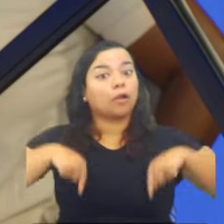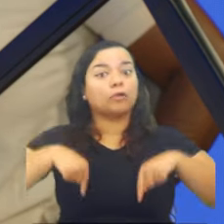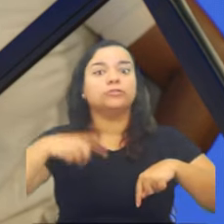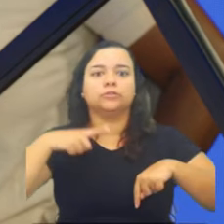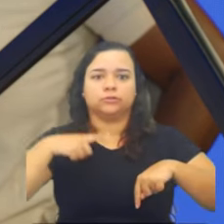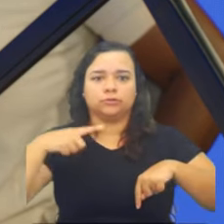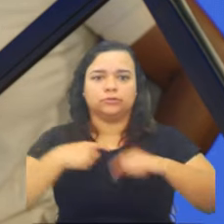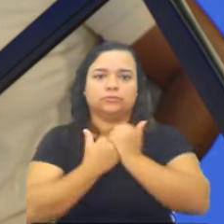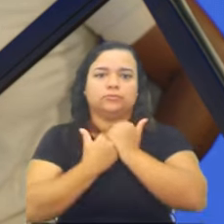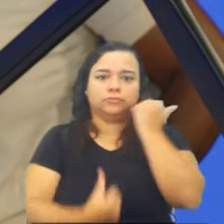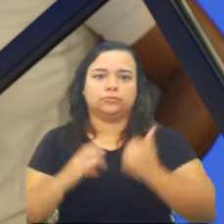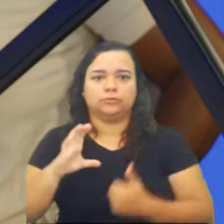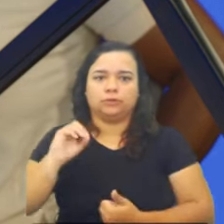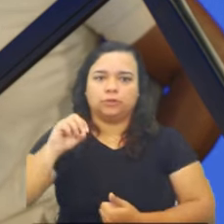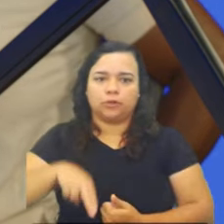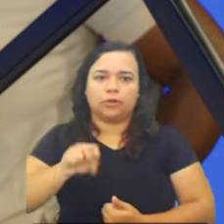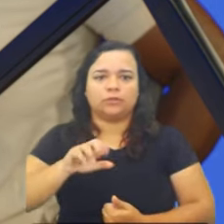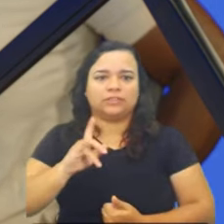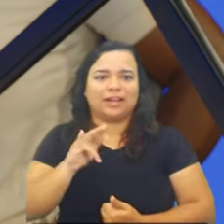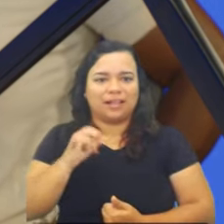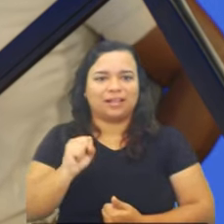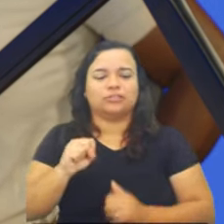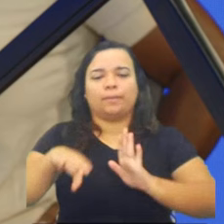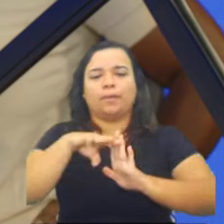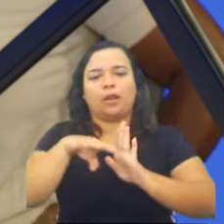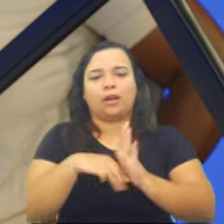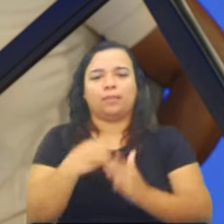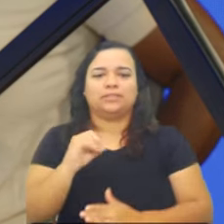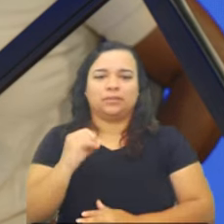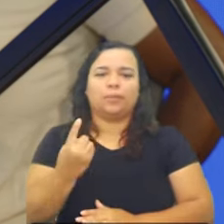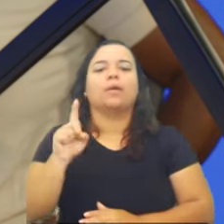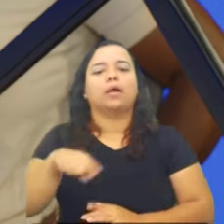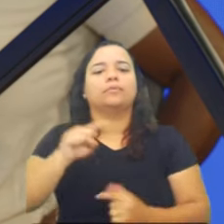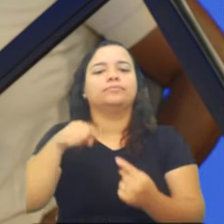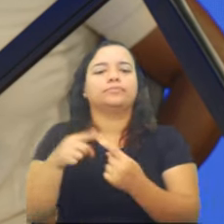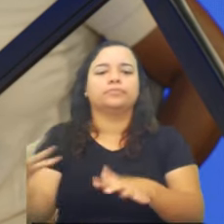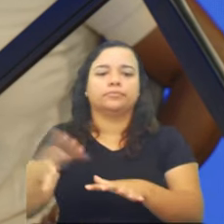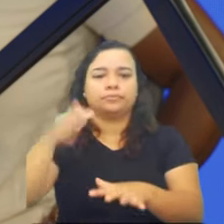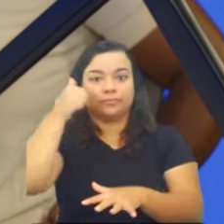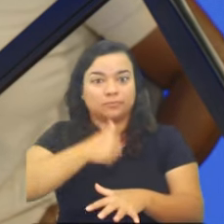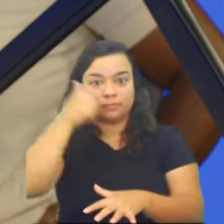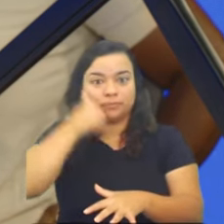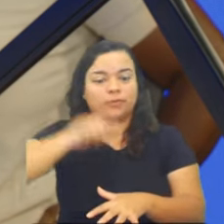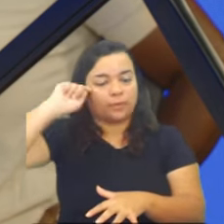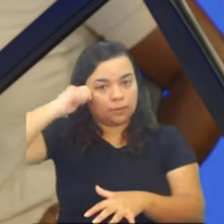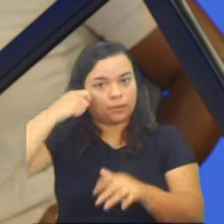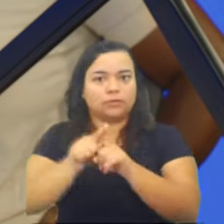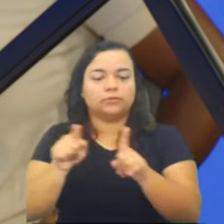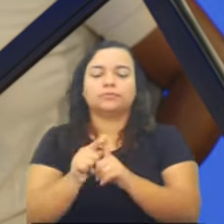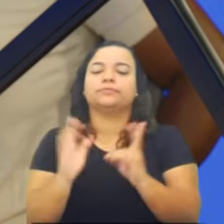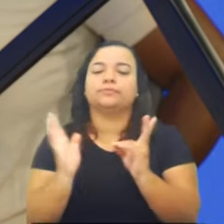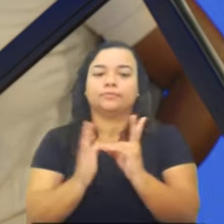E hoje você tem também a cofundadora do conselheiras 101 programa que Visa a inclusão de mulheres negras e indígenas